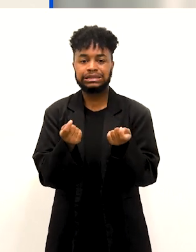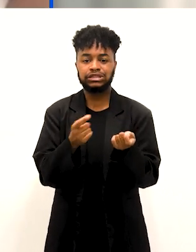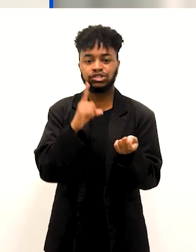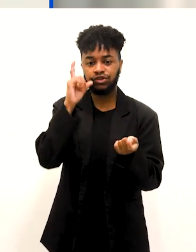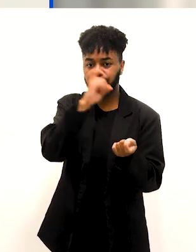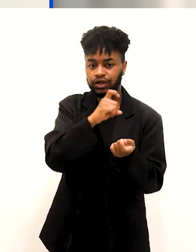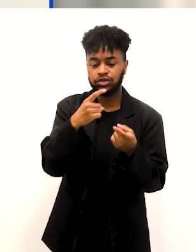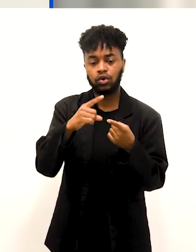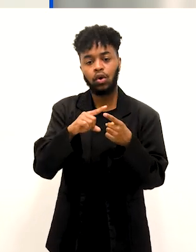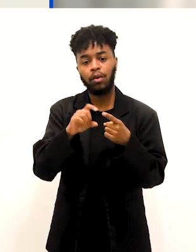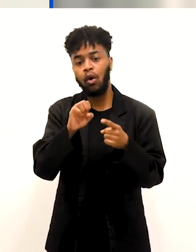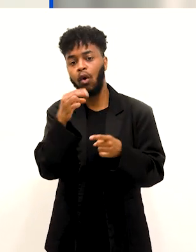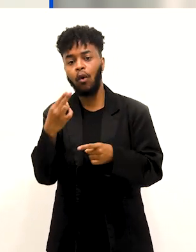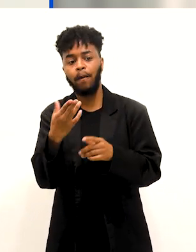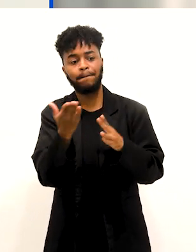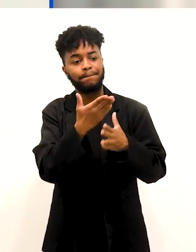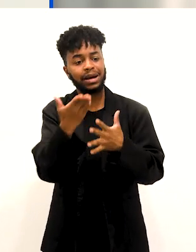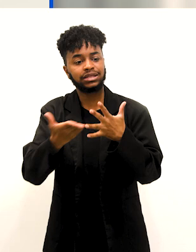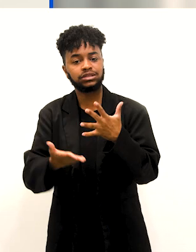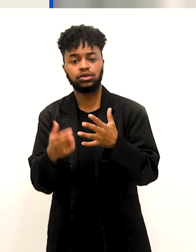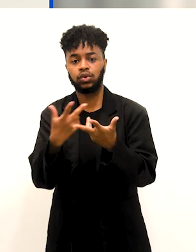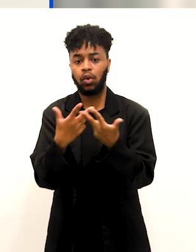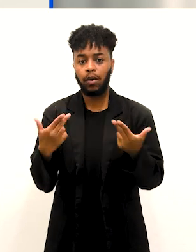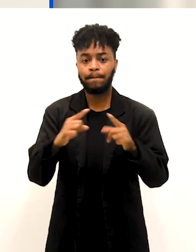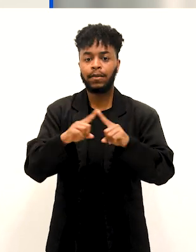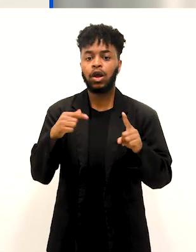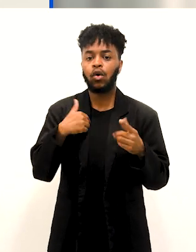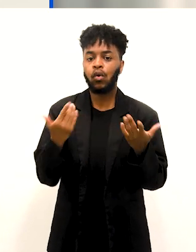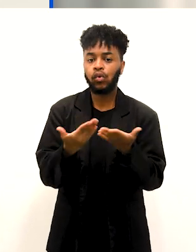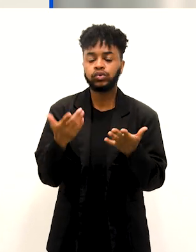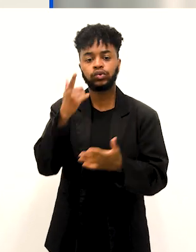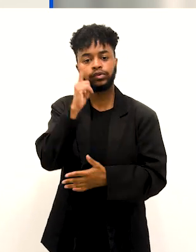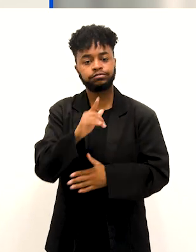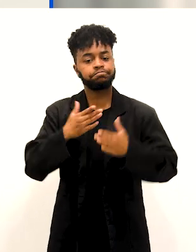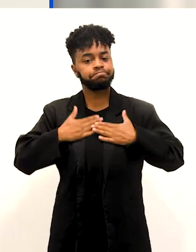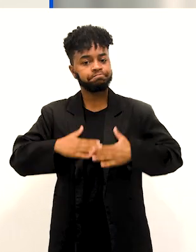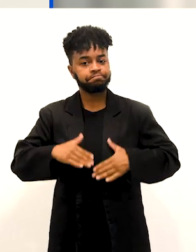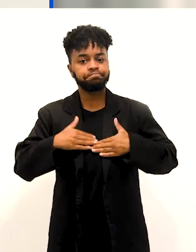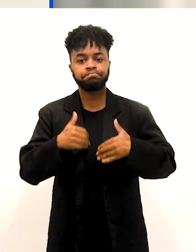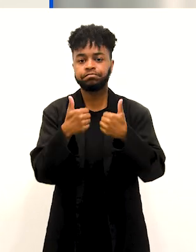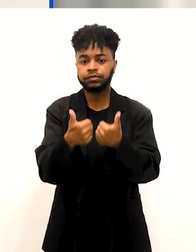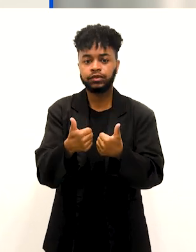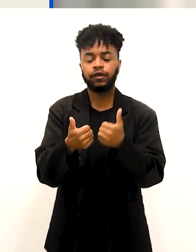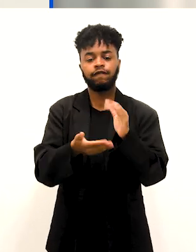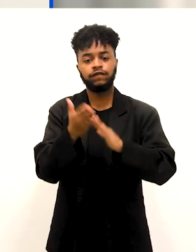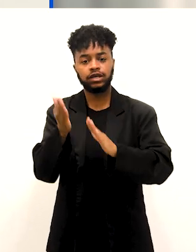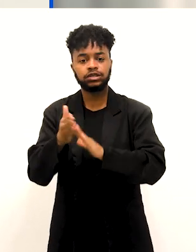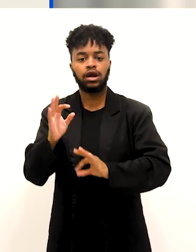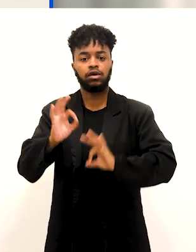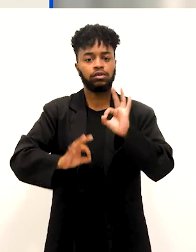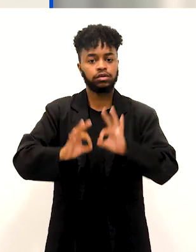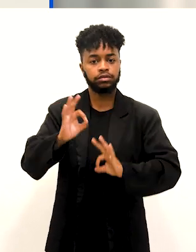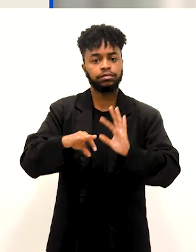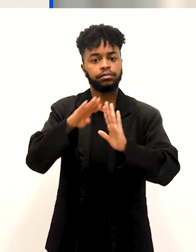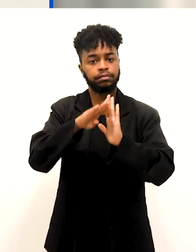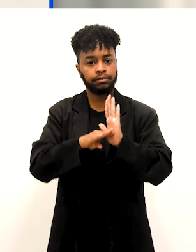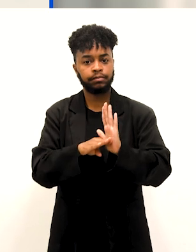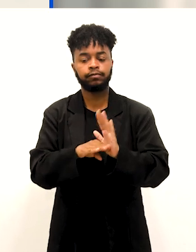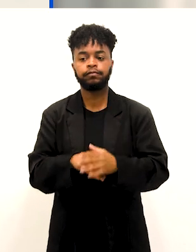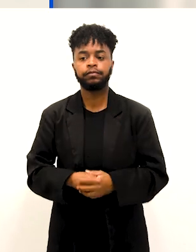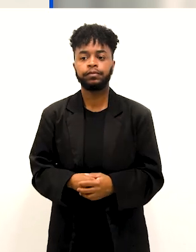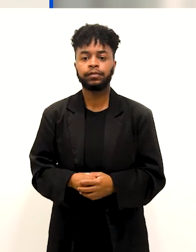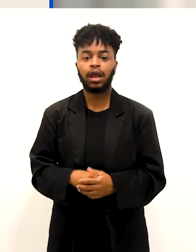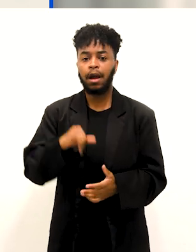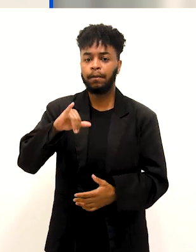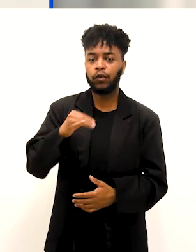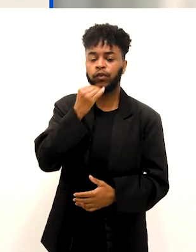Ou viajava parcelando as coisas. Então, hoje a gente consegue viajar de forma mais tranquila, mais serena, consegue programar, planejar,